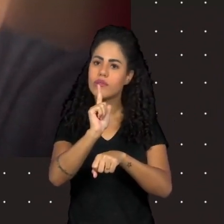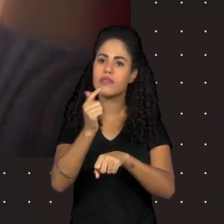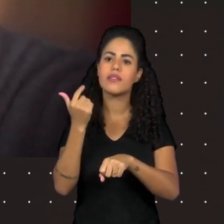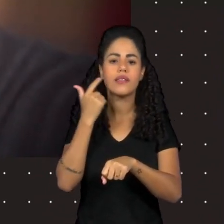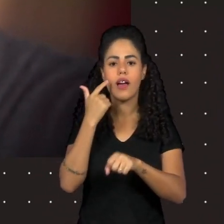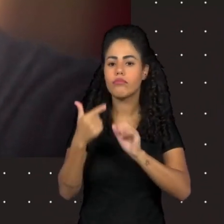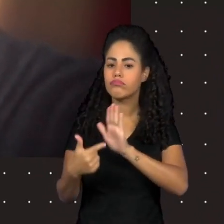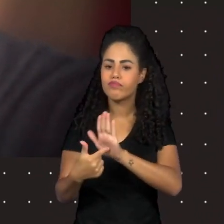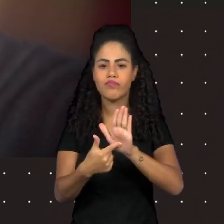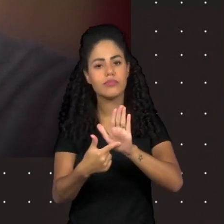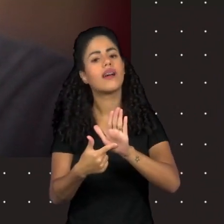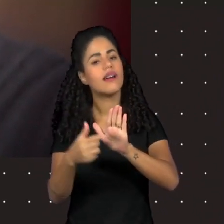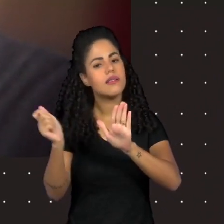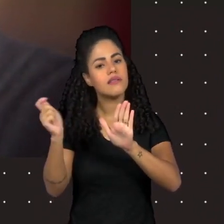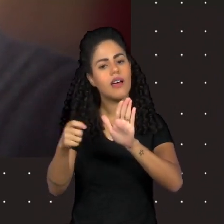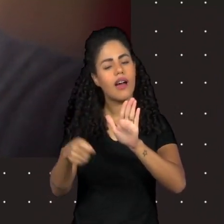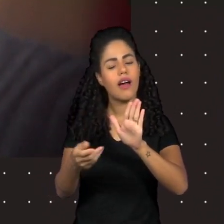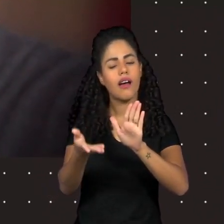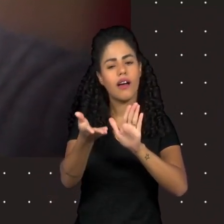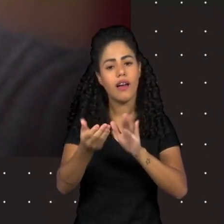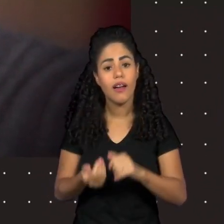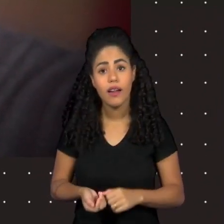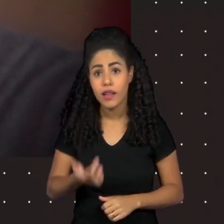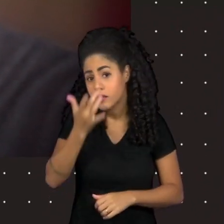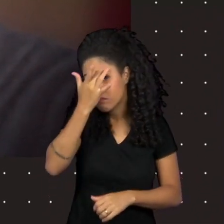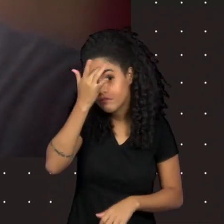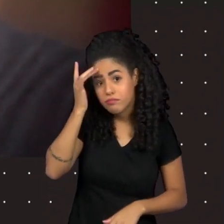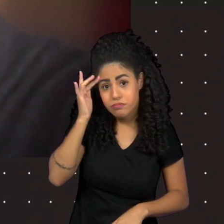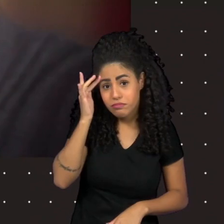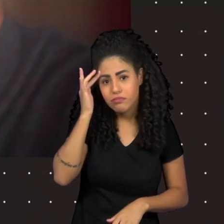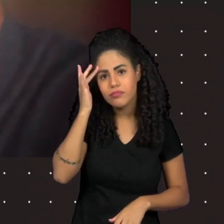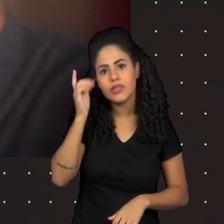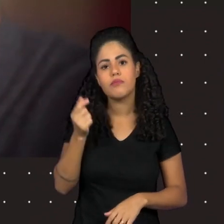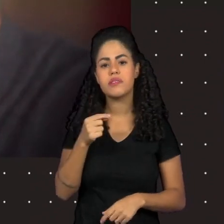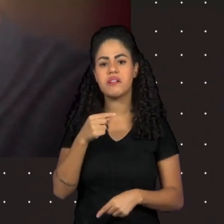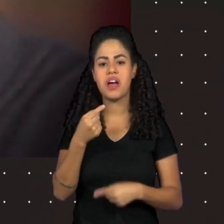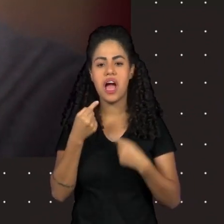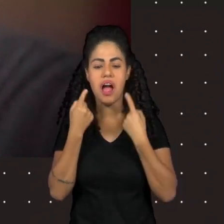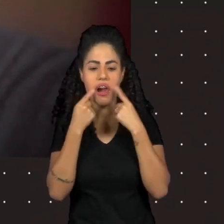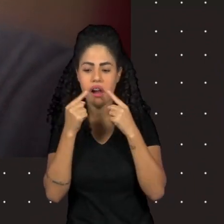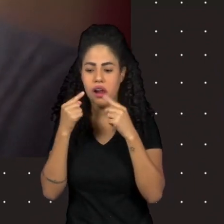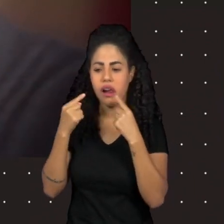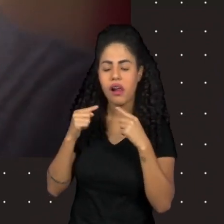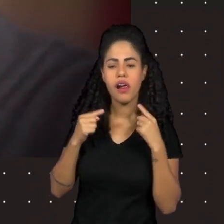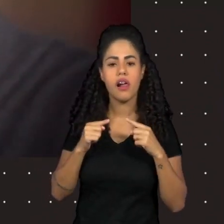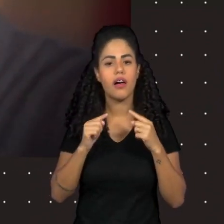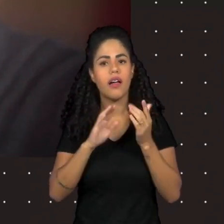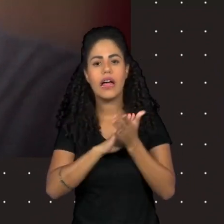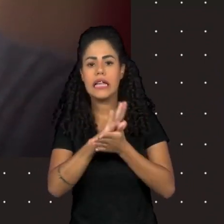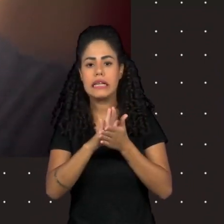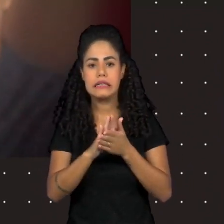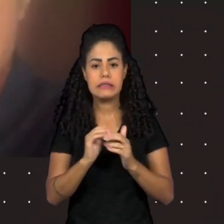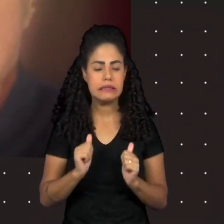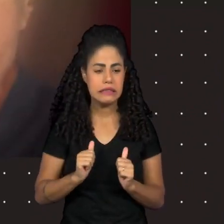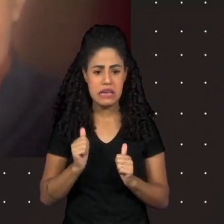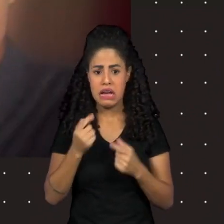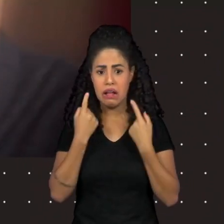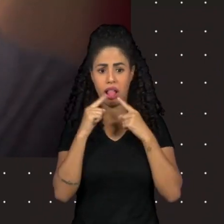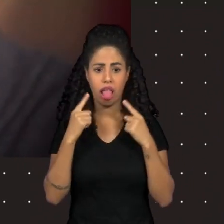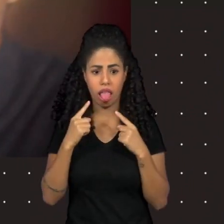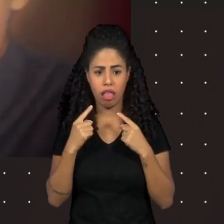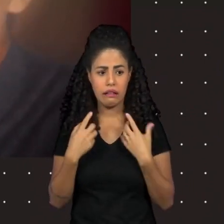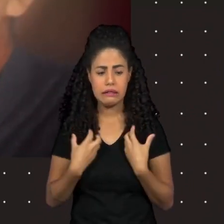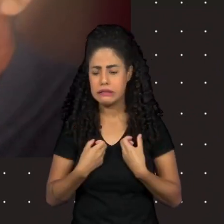super importante que você não tenha uma crítica que te paralise ou que te